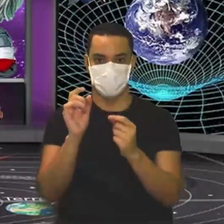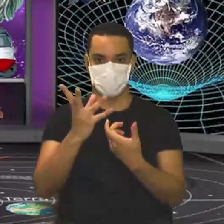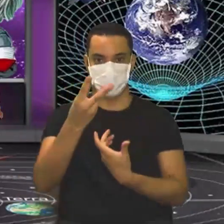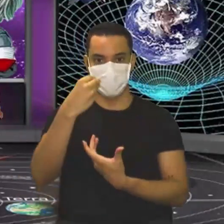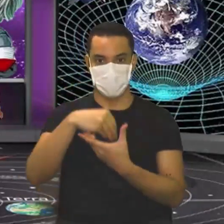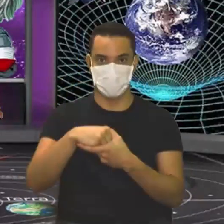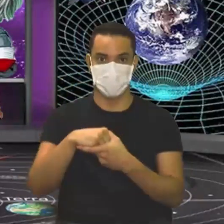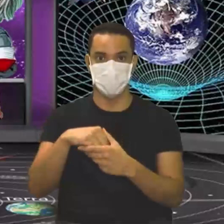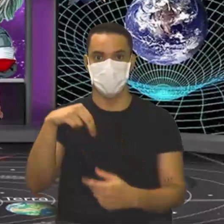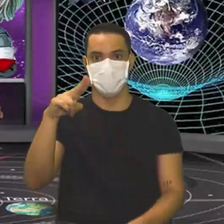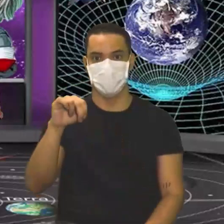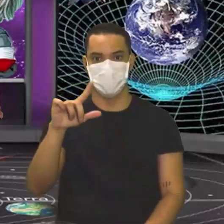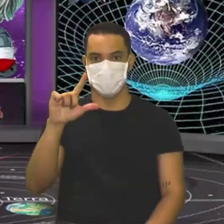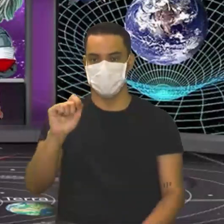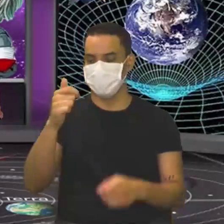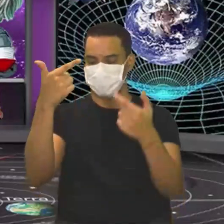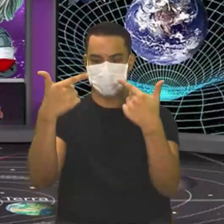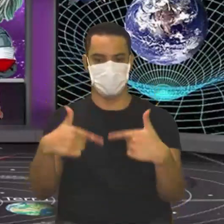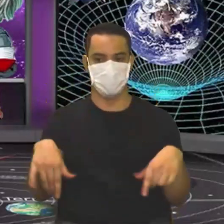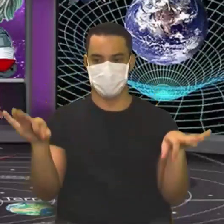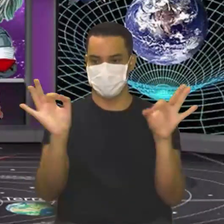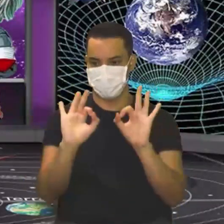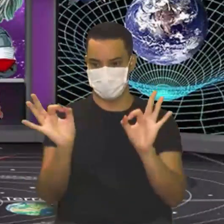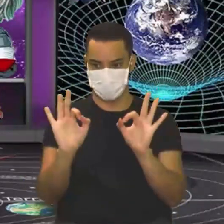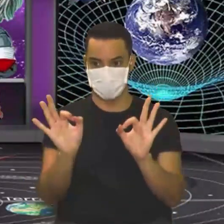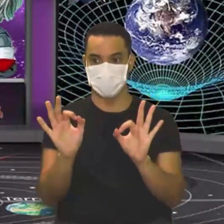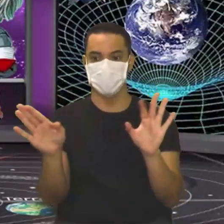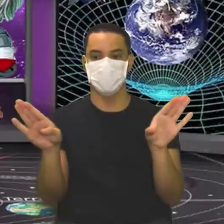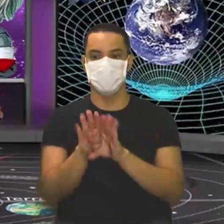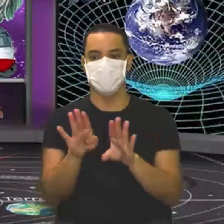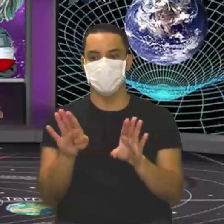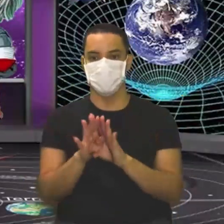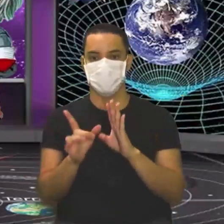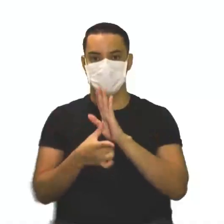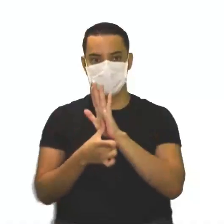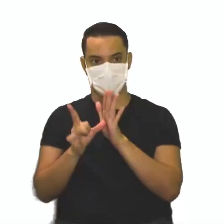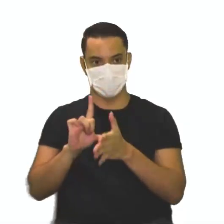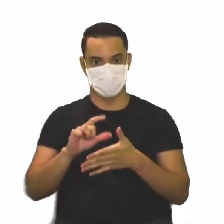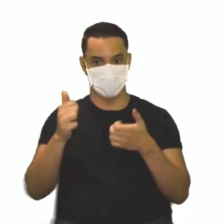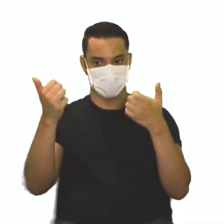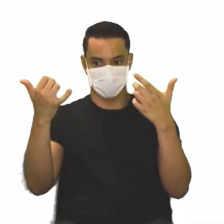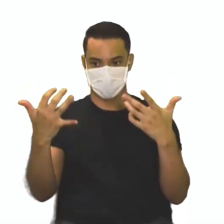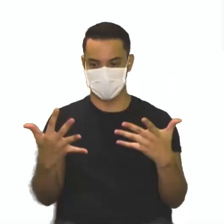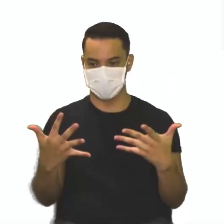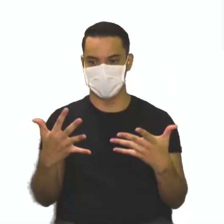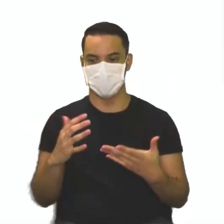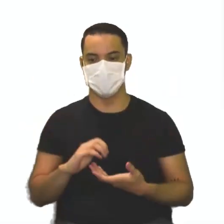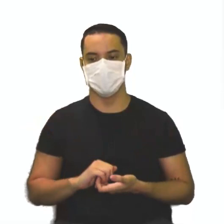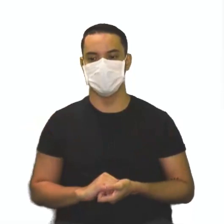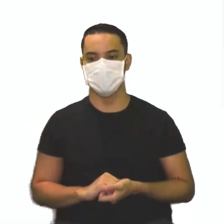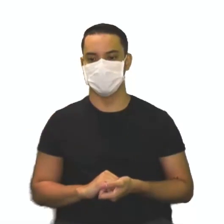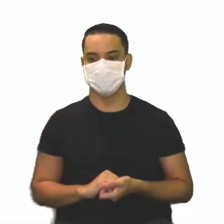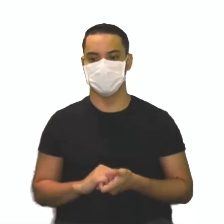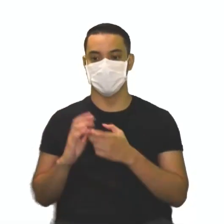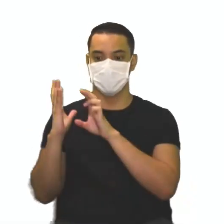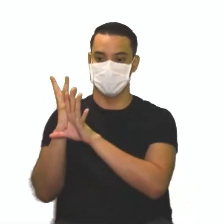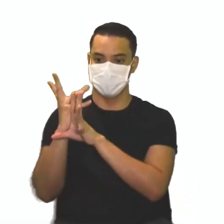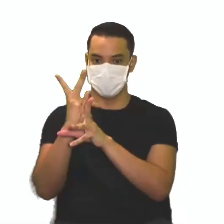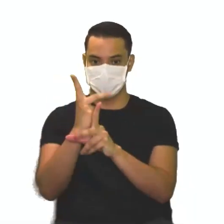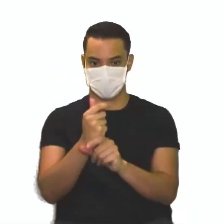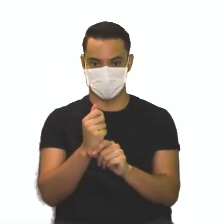é nula, tá bom? Pessoal, o que nós vimos também? Vamos lá, olha só. Na nossa revisão